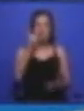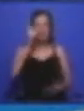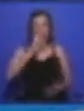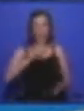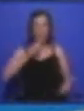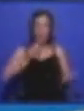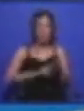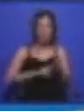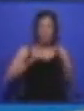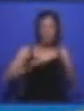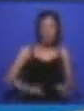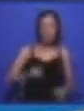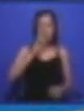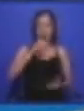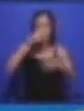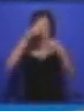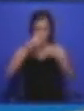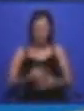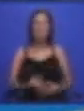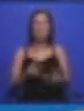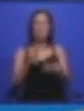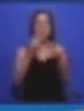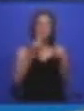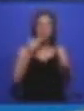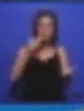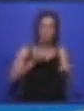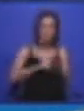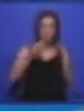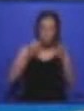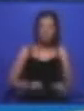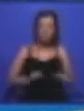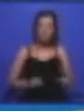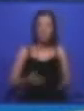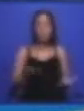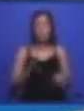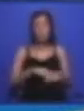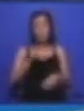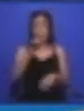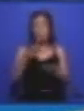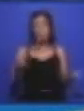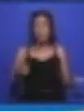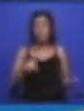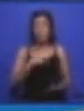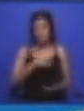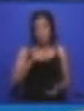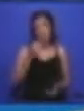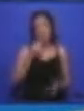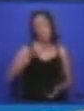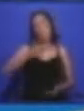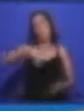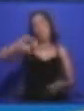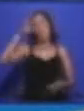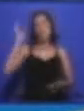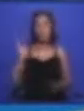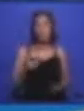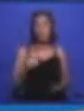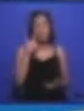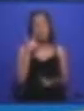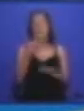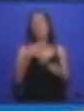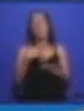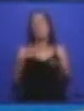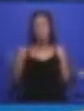mulher sincera, és uma mulher honesta e muito verdadeira. E é realmente por isso que eu gosto de ti já há muitos anos, desde que